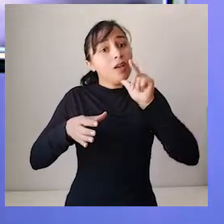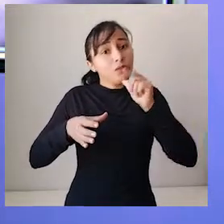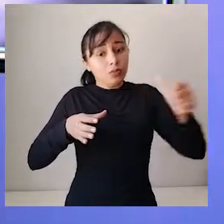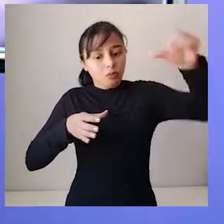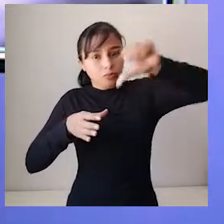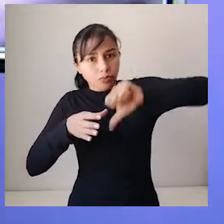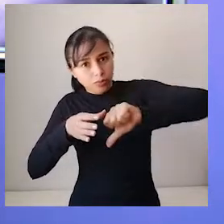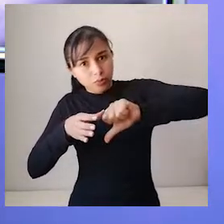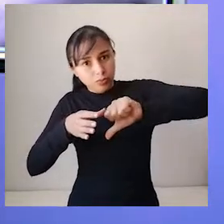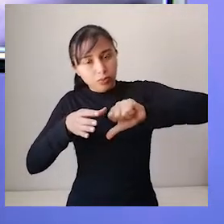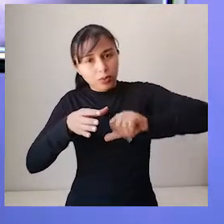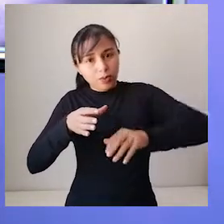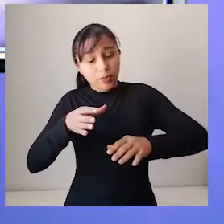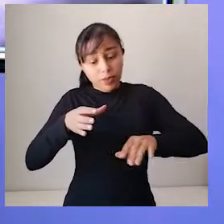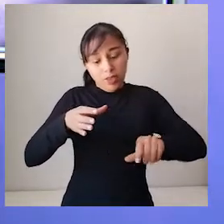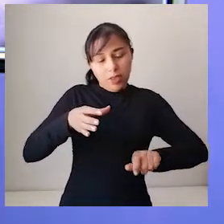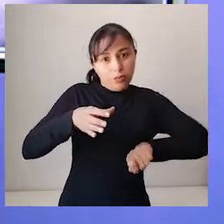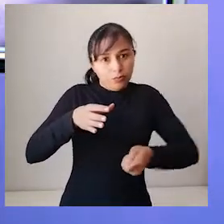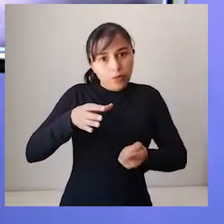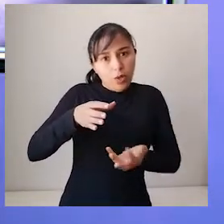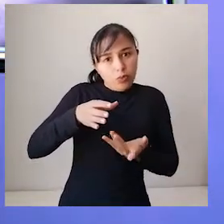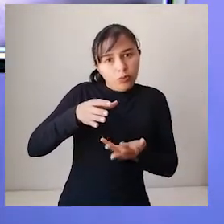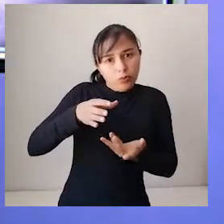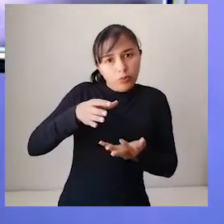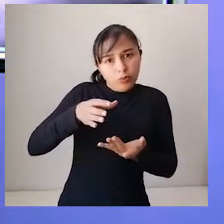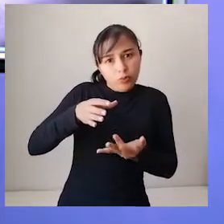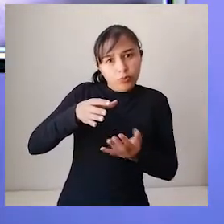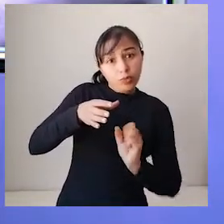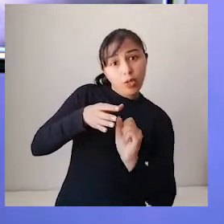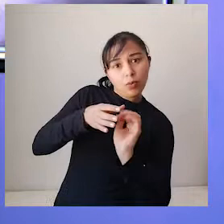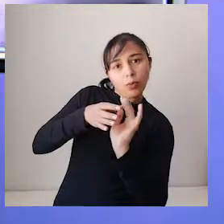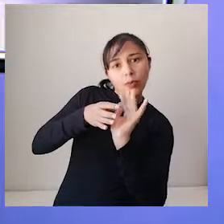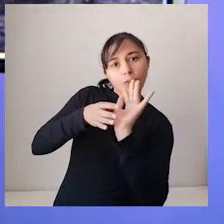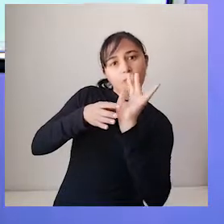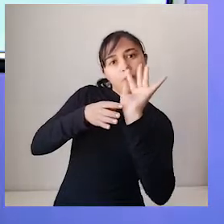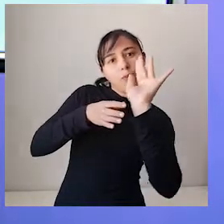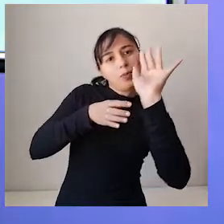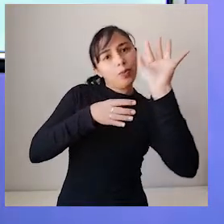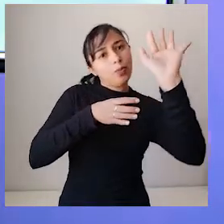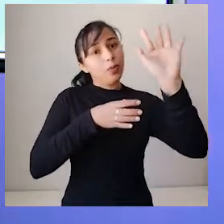água líquida se transforma em vapor de água.